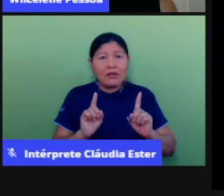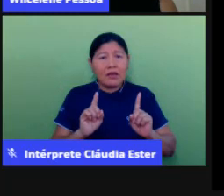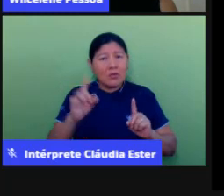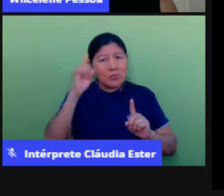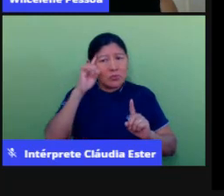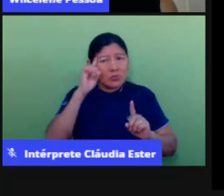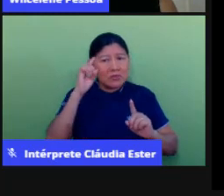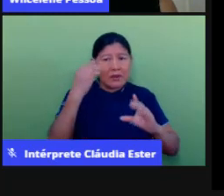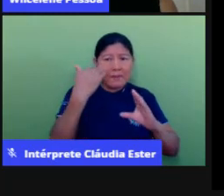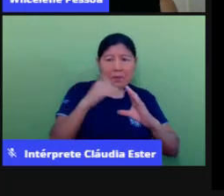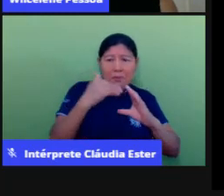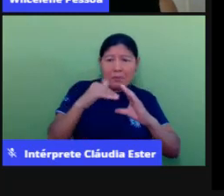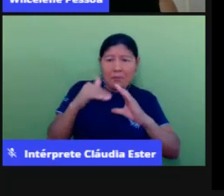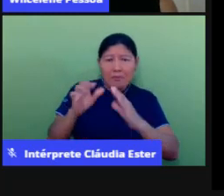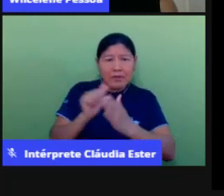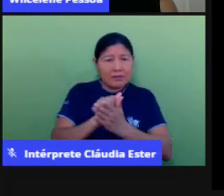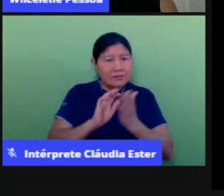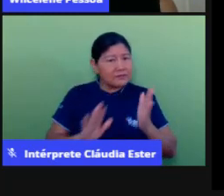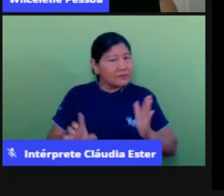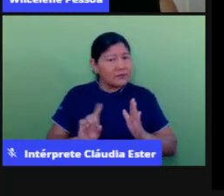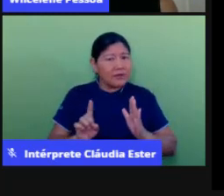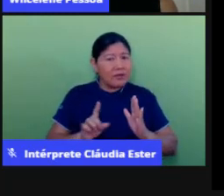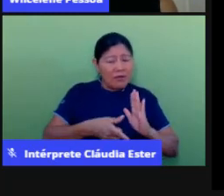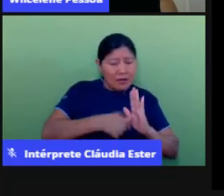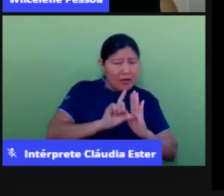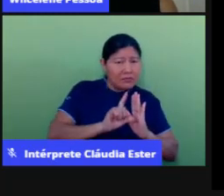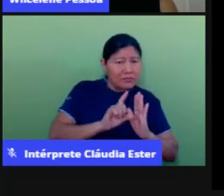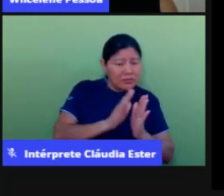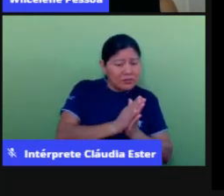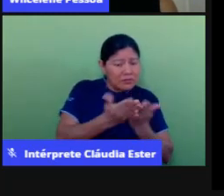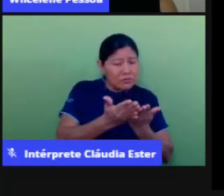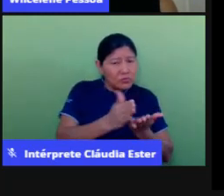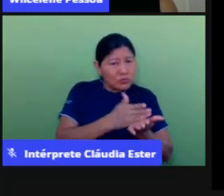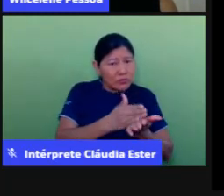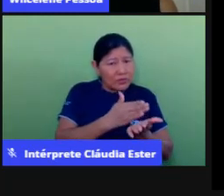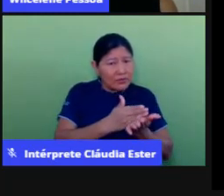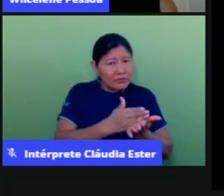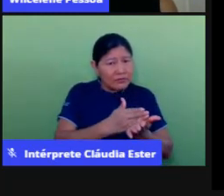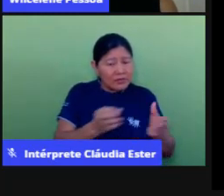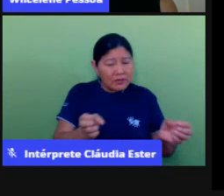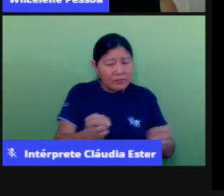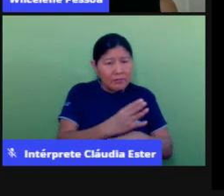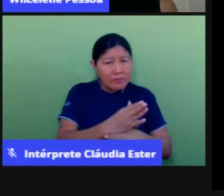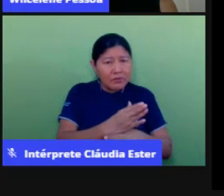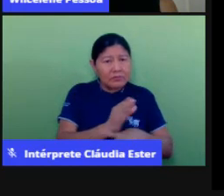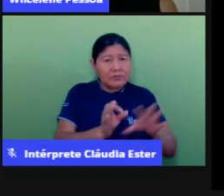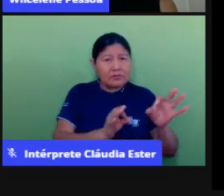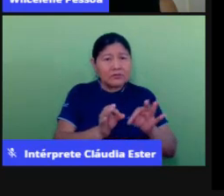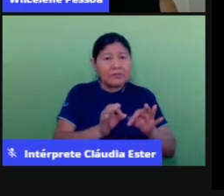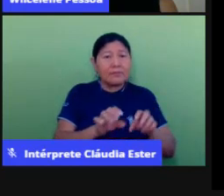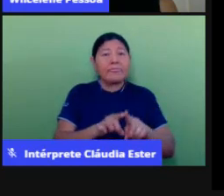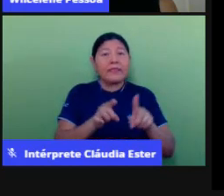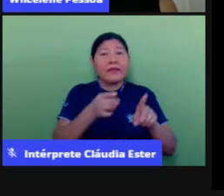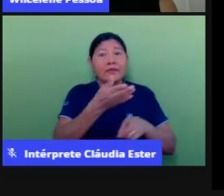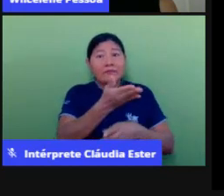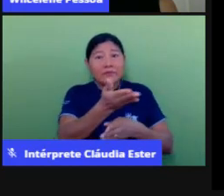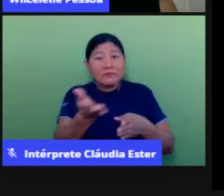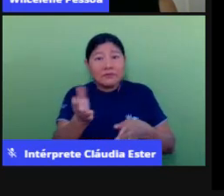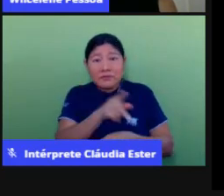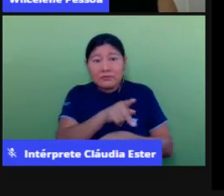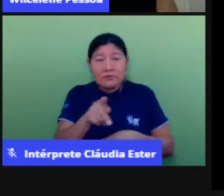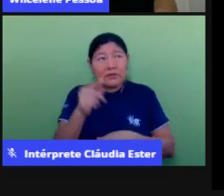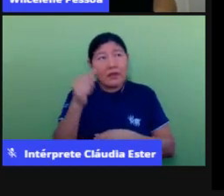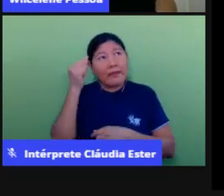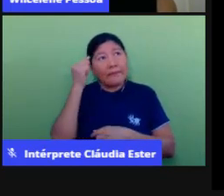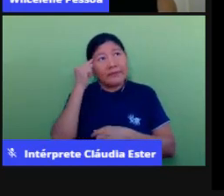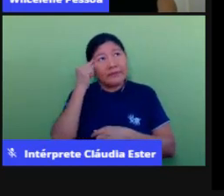diárias além daquelas, né, que a gente já fez, que a gente já havia pensado e planejado. Mas vocês que vão pensar essa dose